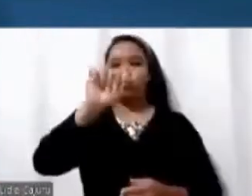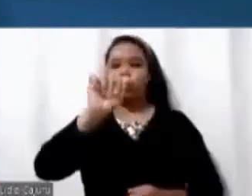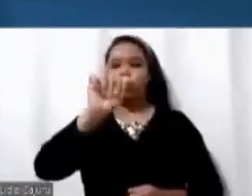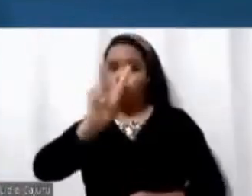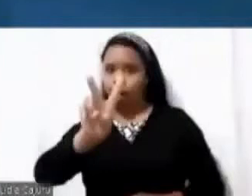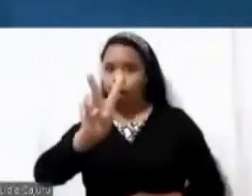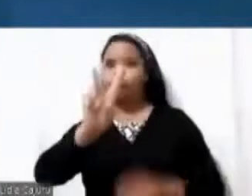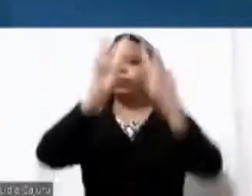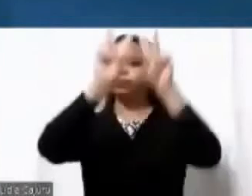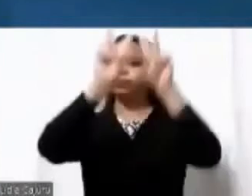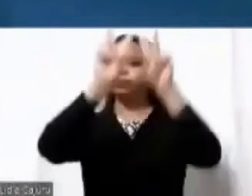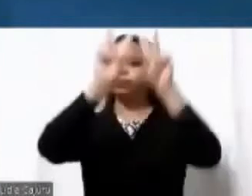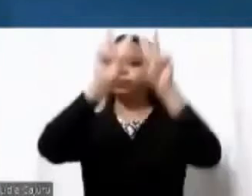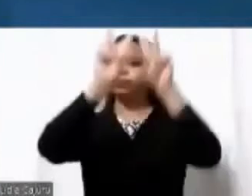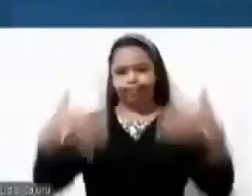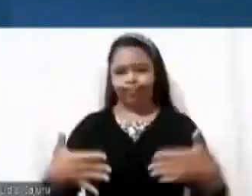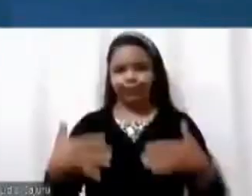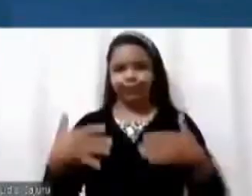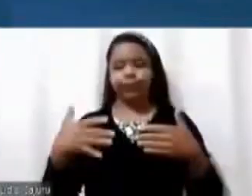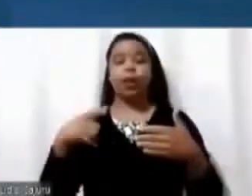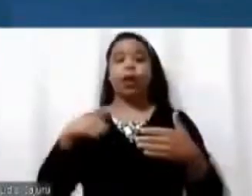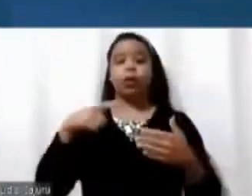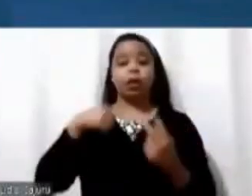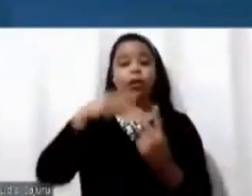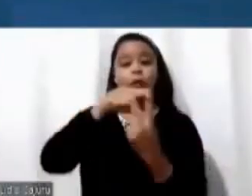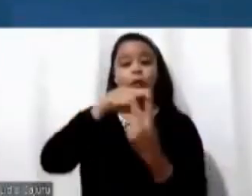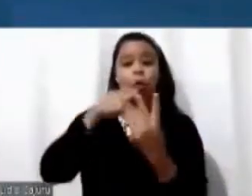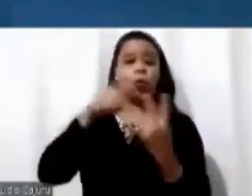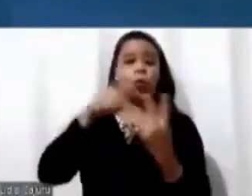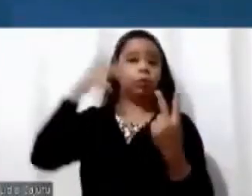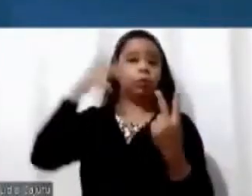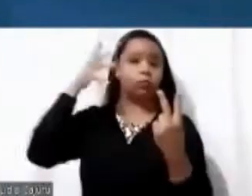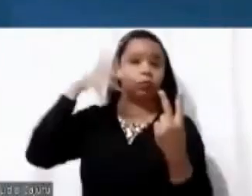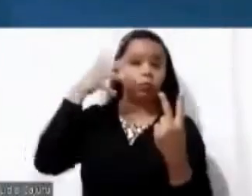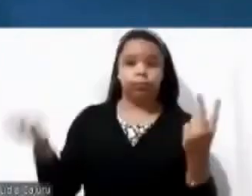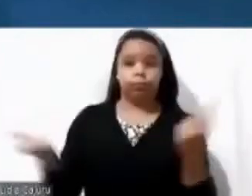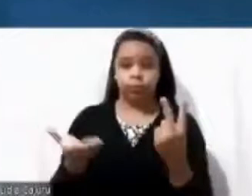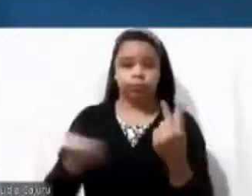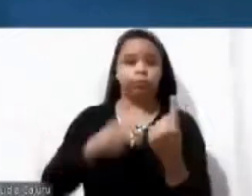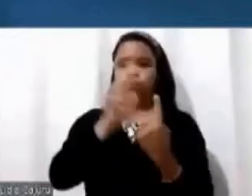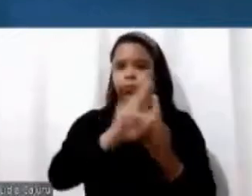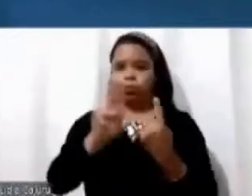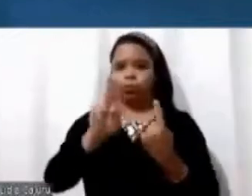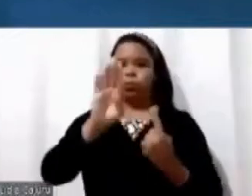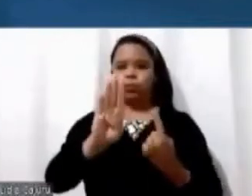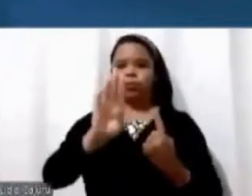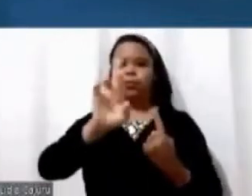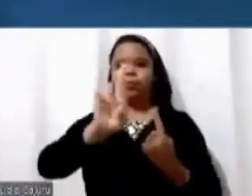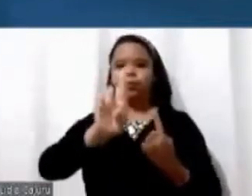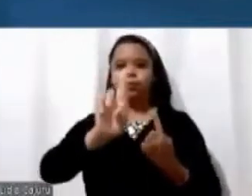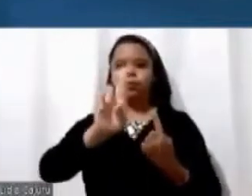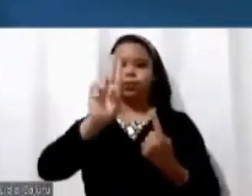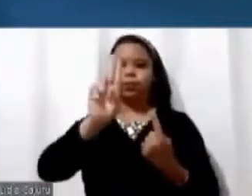palestrantes da noite são Dr. Bruno e Dr. Péricles Batista da Silva. Peço